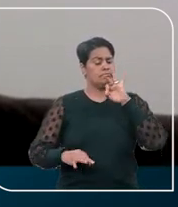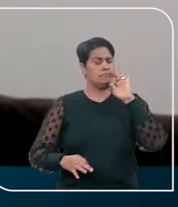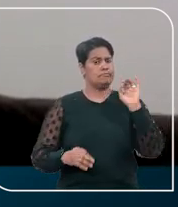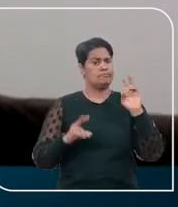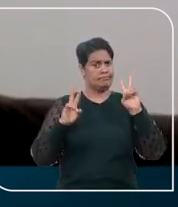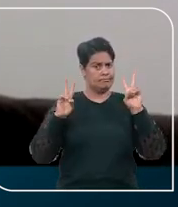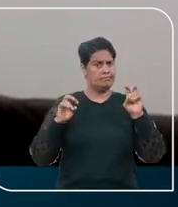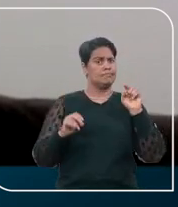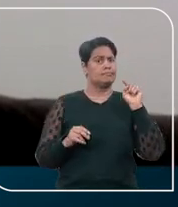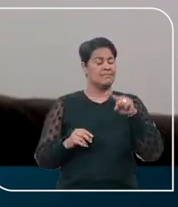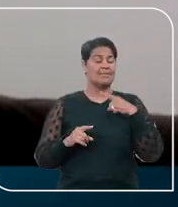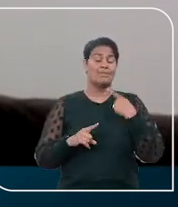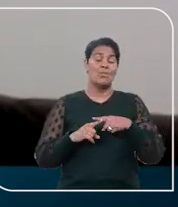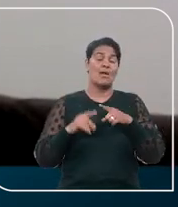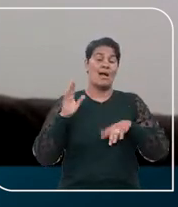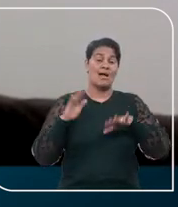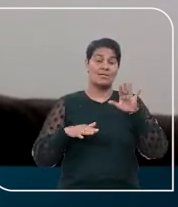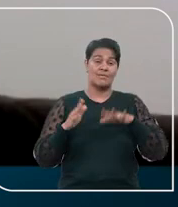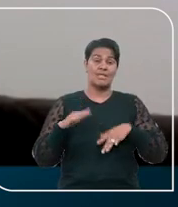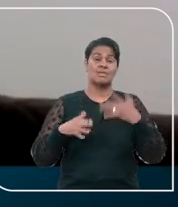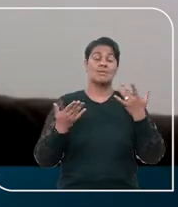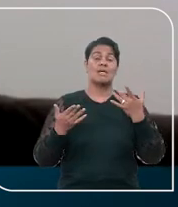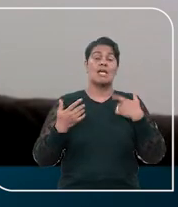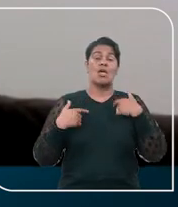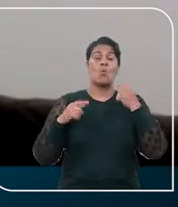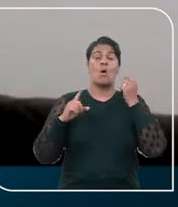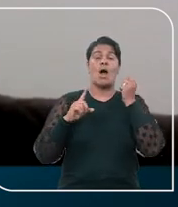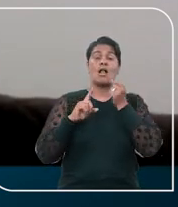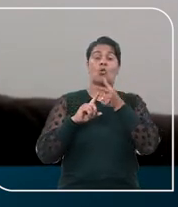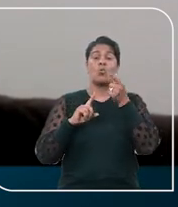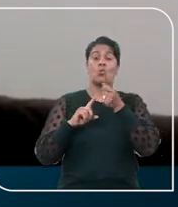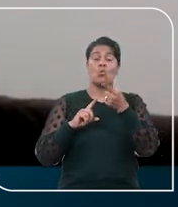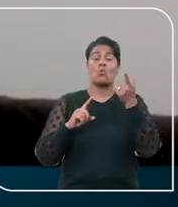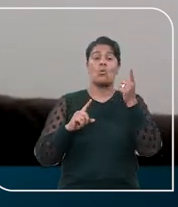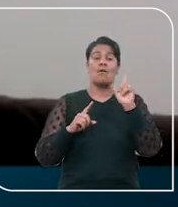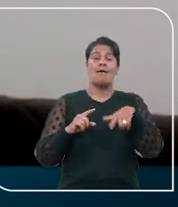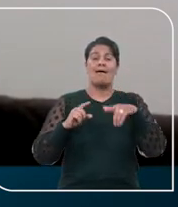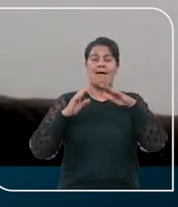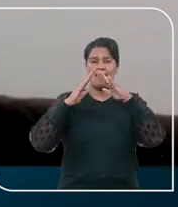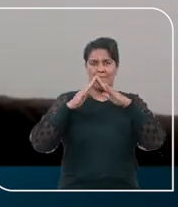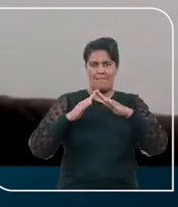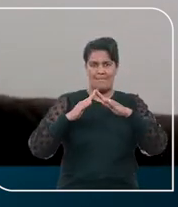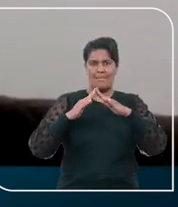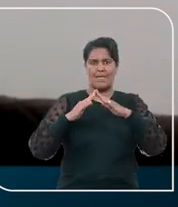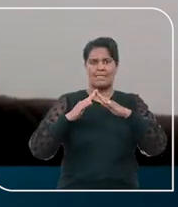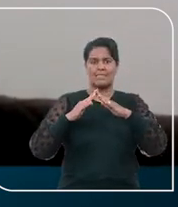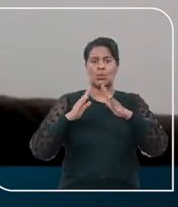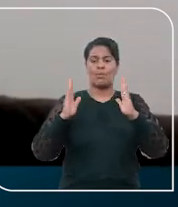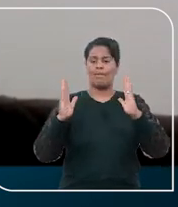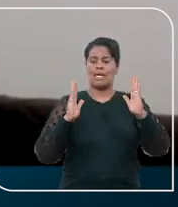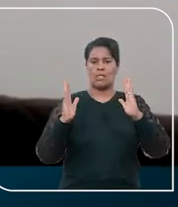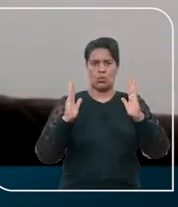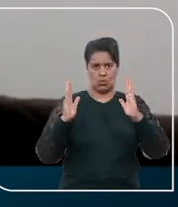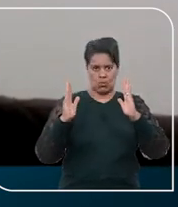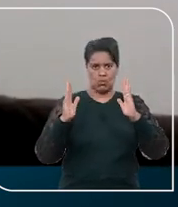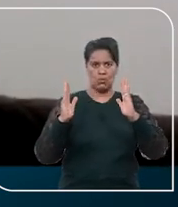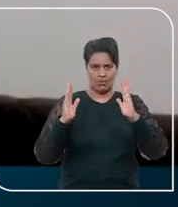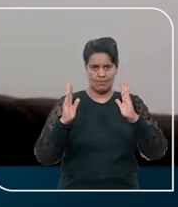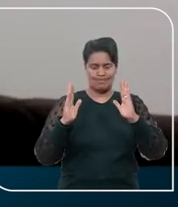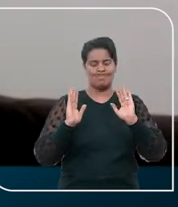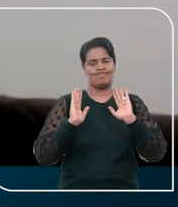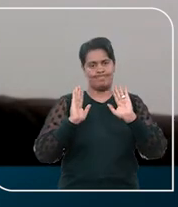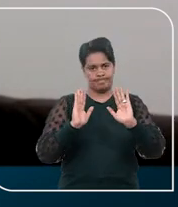de curta temporada, por aplicativo. Então, o que eu gostaria de considerar? A gente sempre tem, dentro do condomínio, que essa